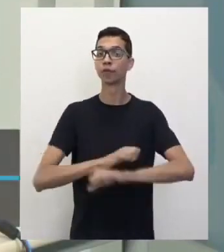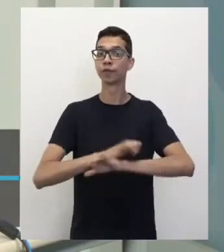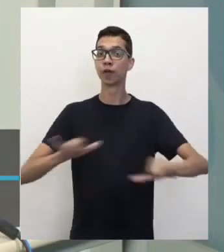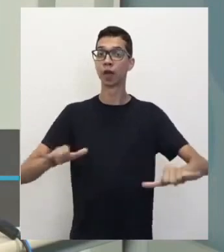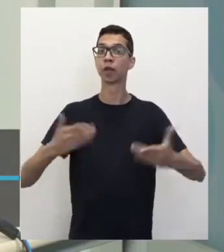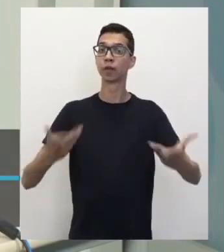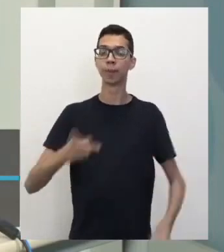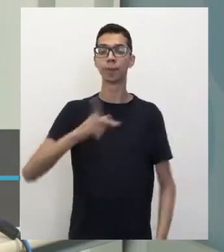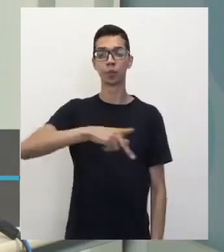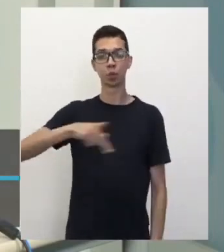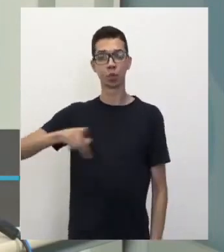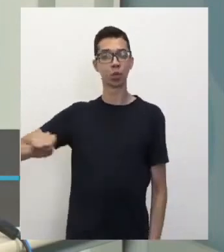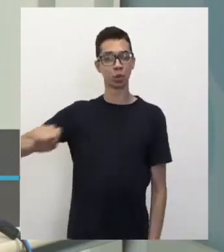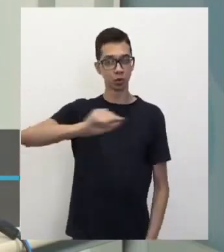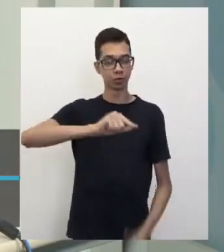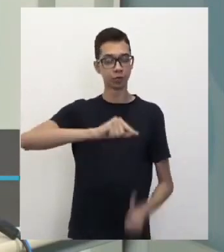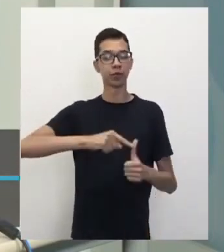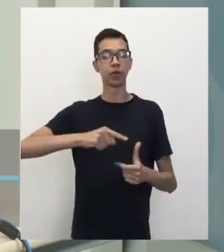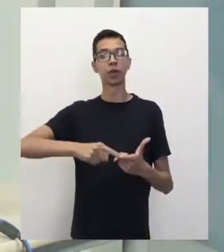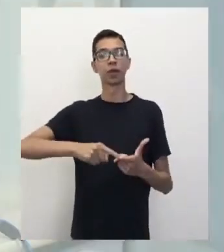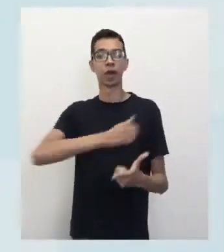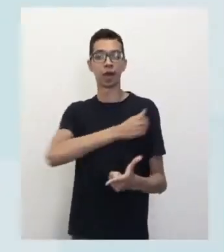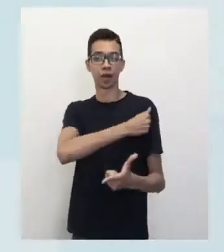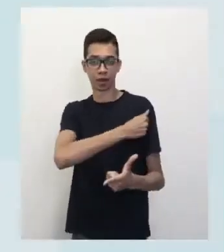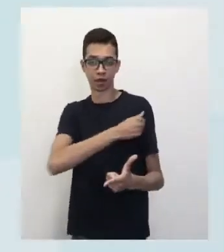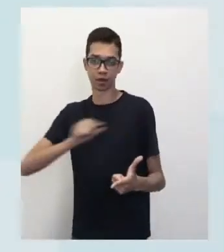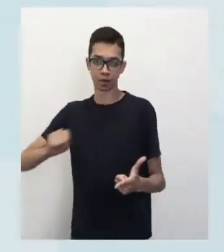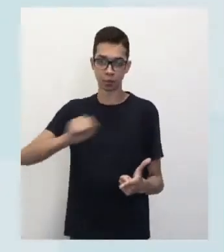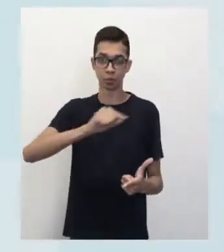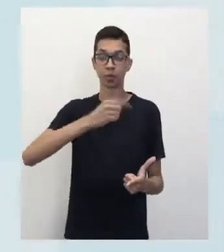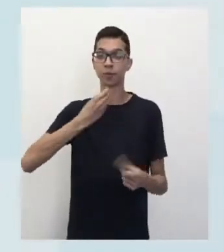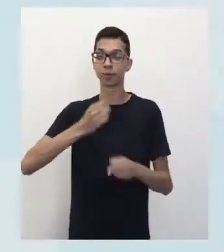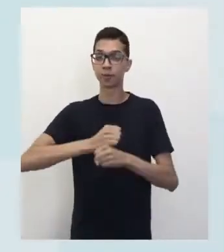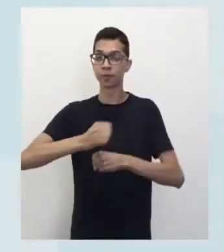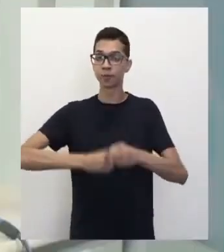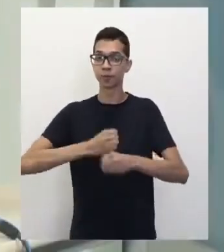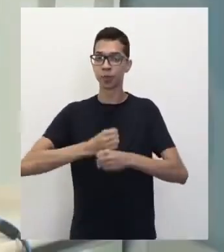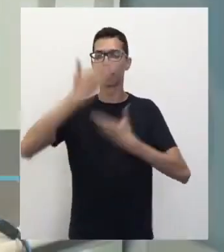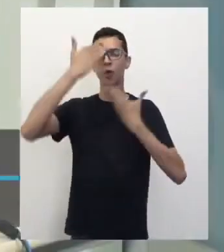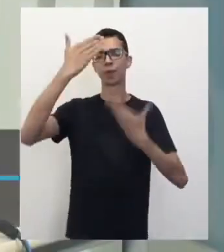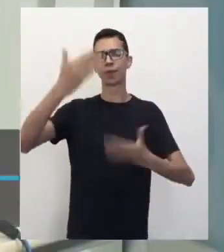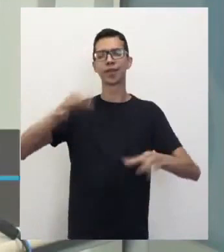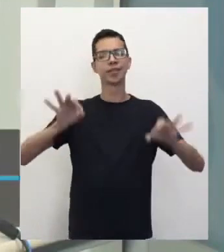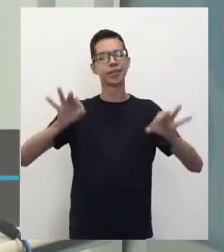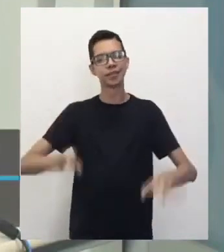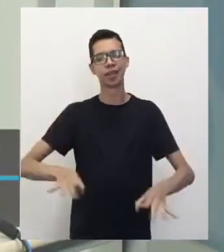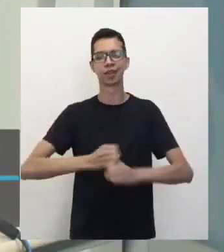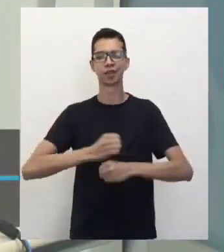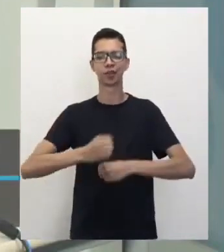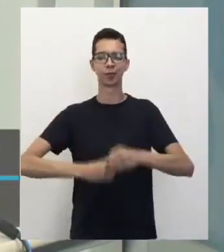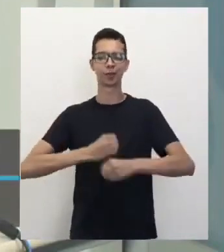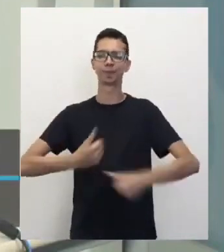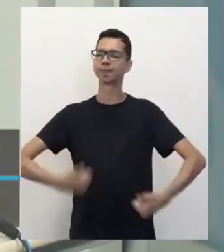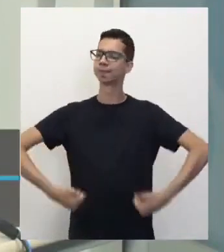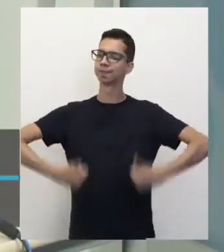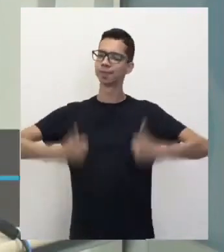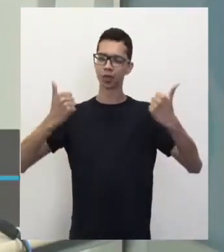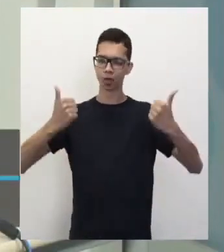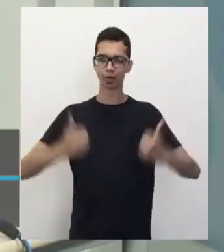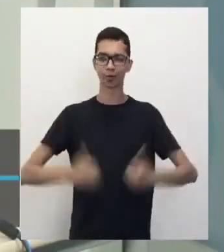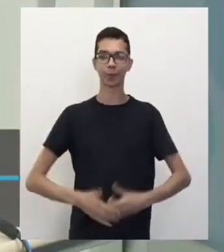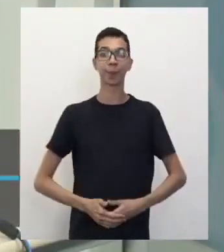aos professores, alunos, a todos, um bom ano, muito obrigada e que tudo dê certo, que o próximo ano seja um ano melhor.